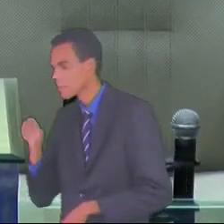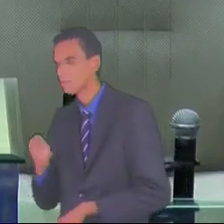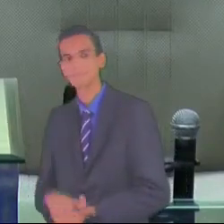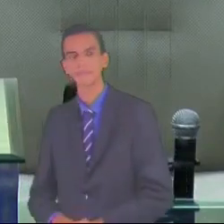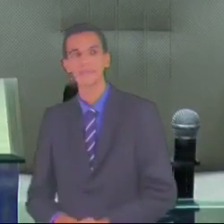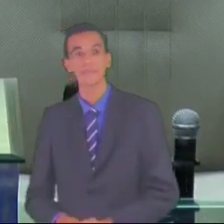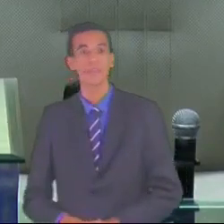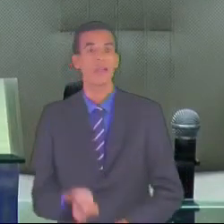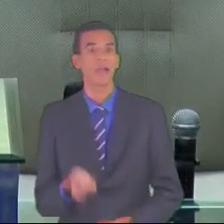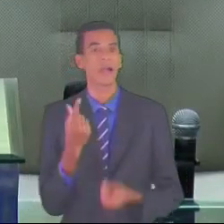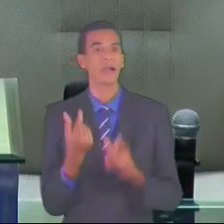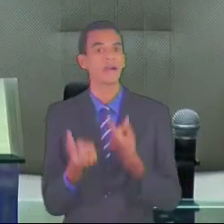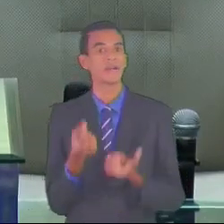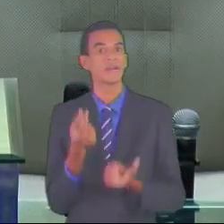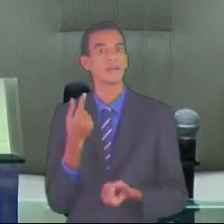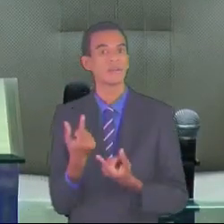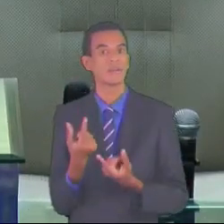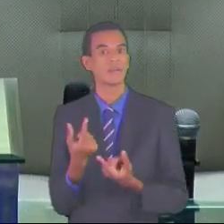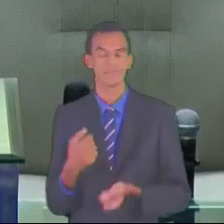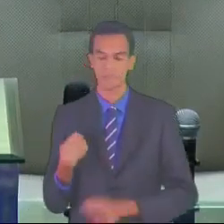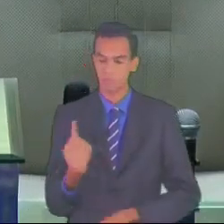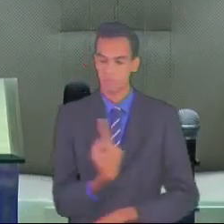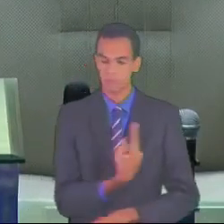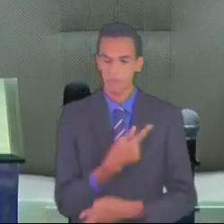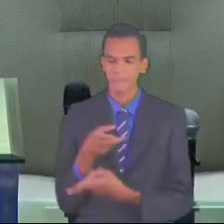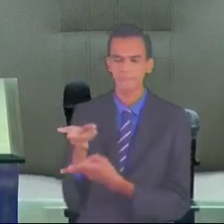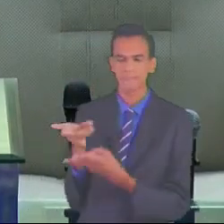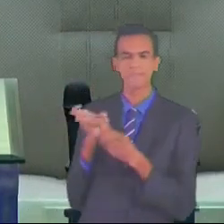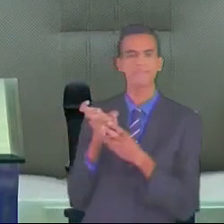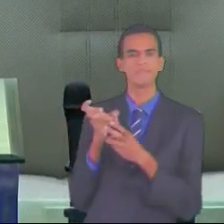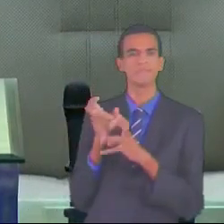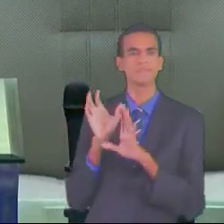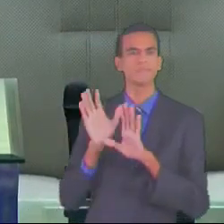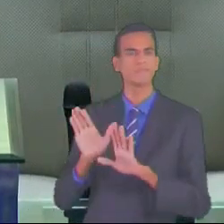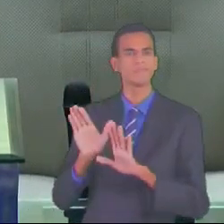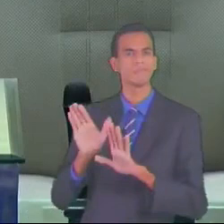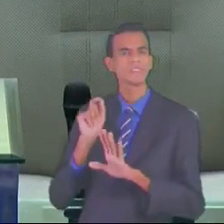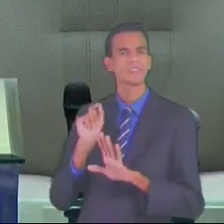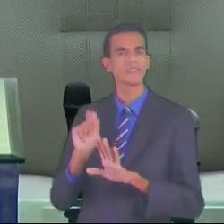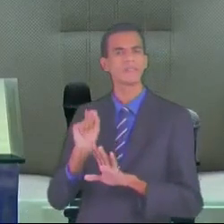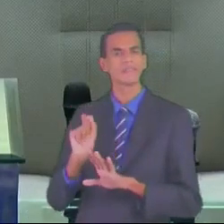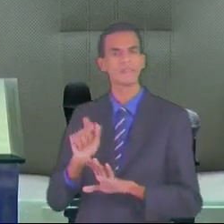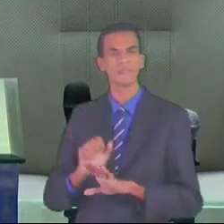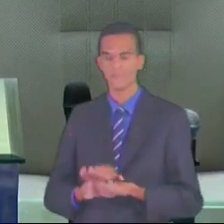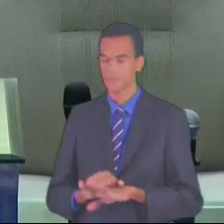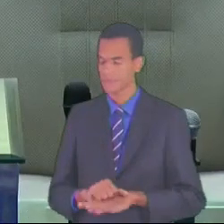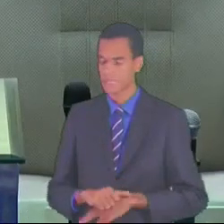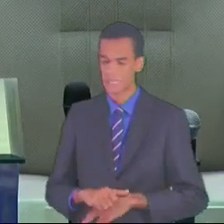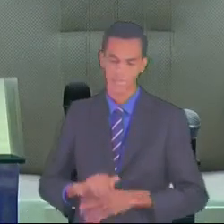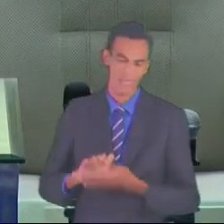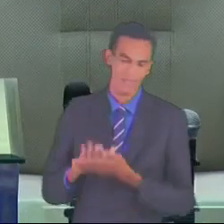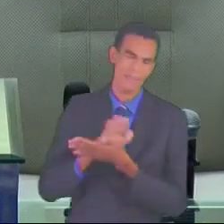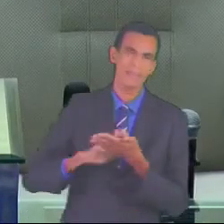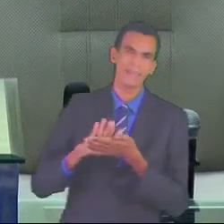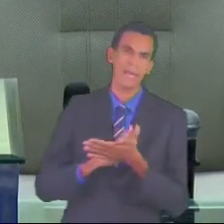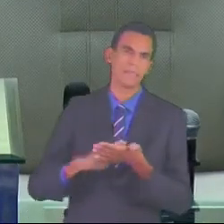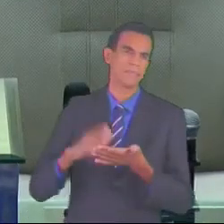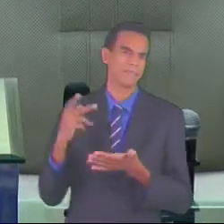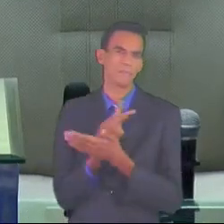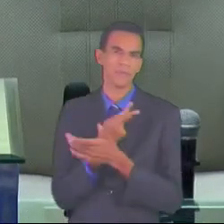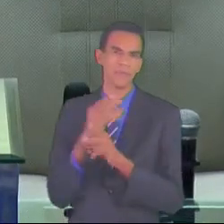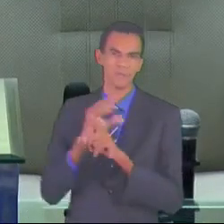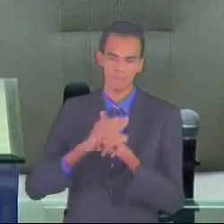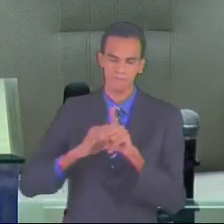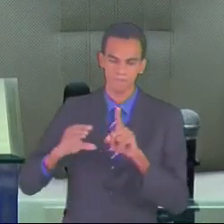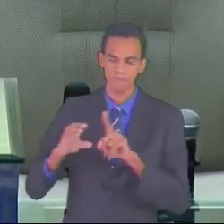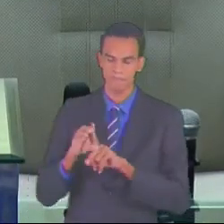Às vezes dá a impressão de que nada vai acontecer no culto. Às vezes